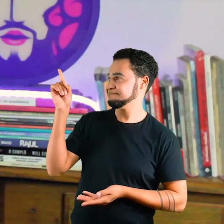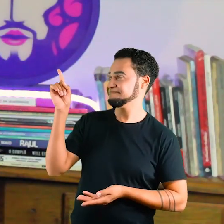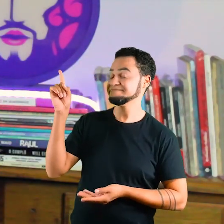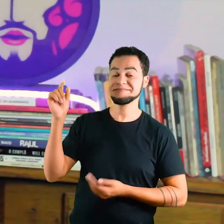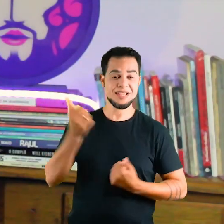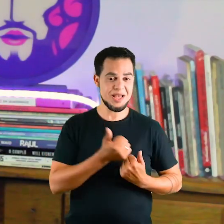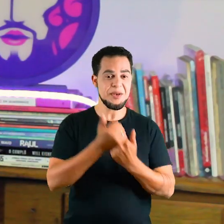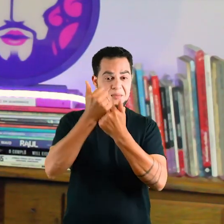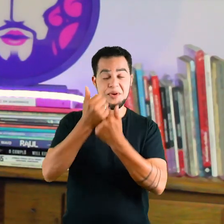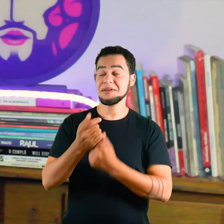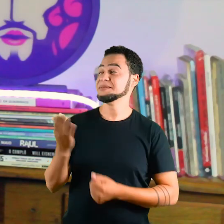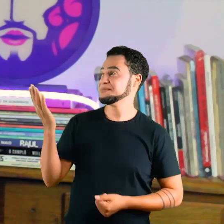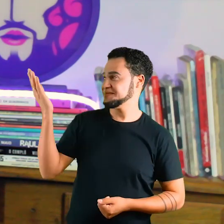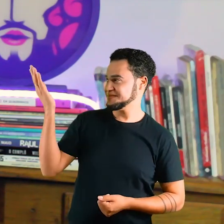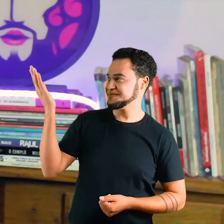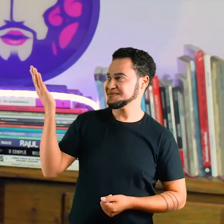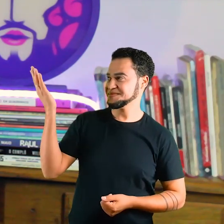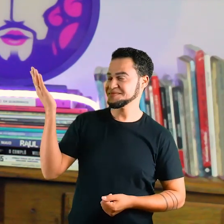o nosso projeto em